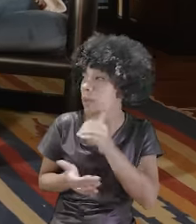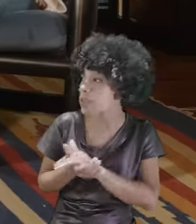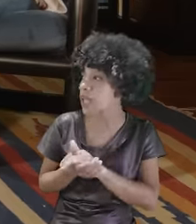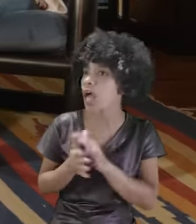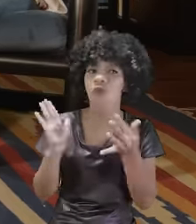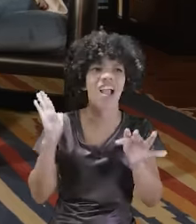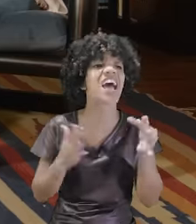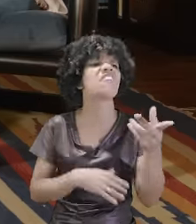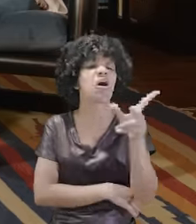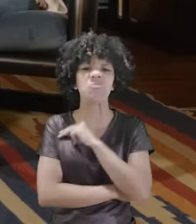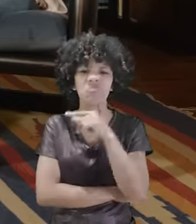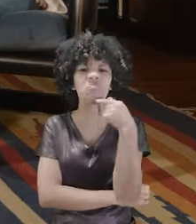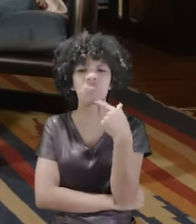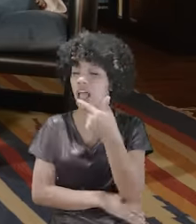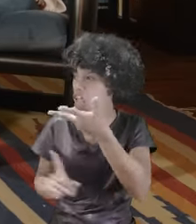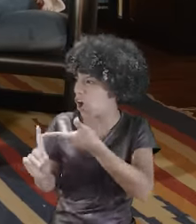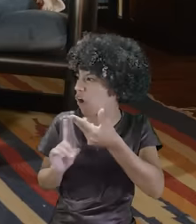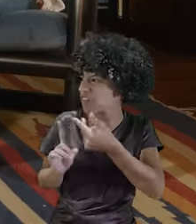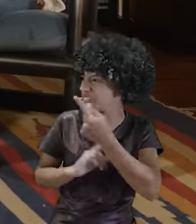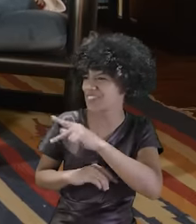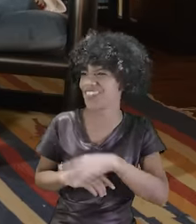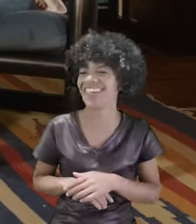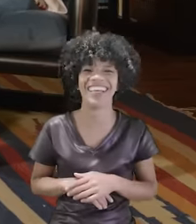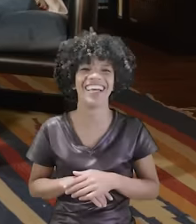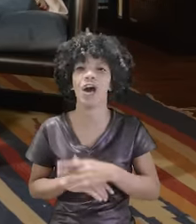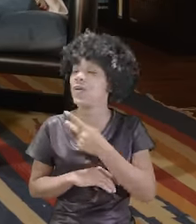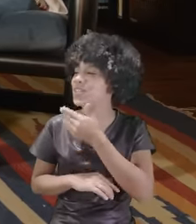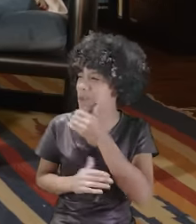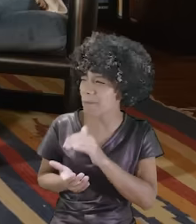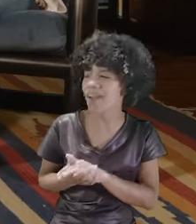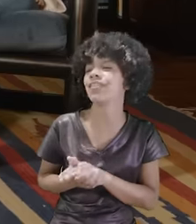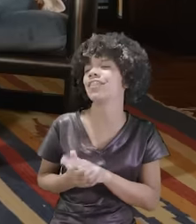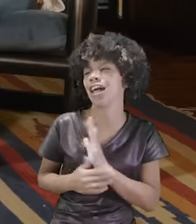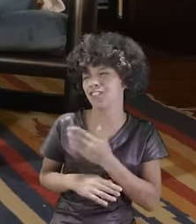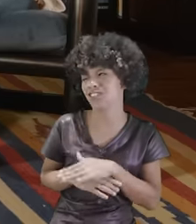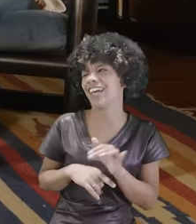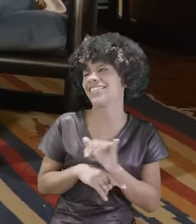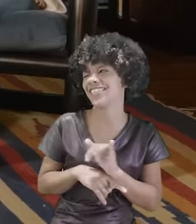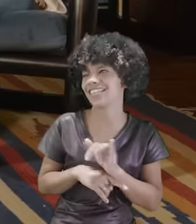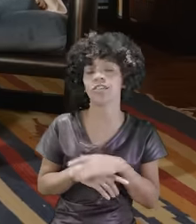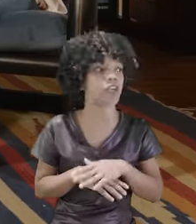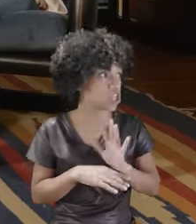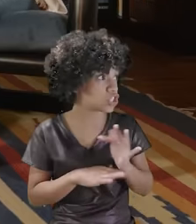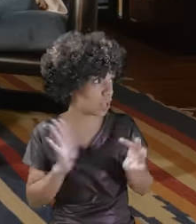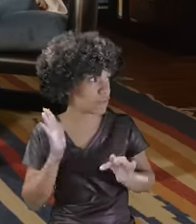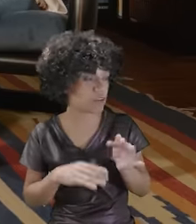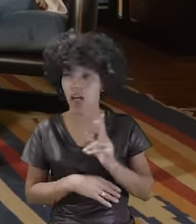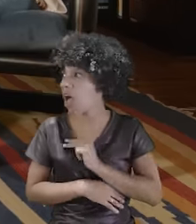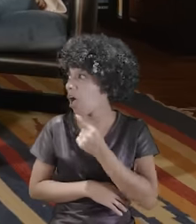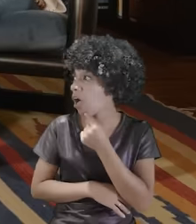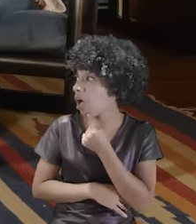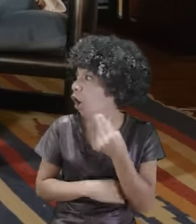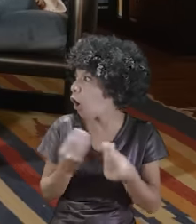convenceu a vir para cá era o carnaval seu marido a gente usou para ir no carnaval